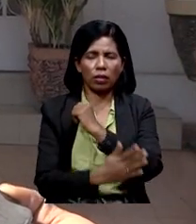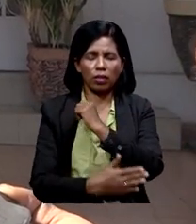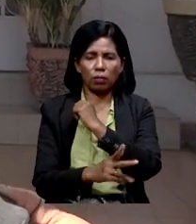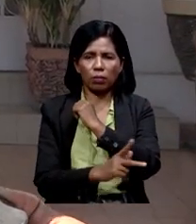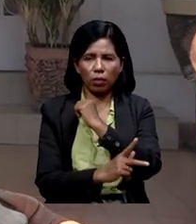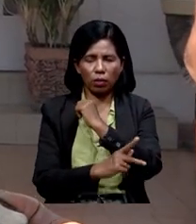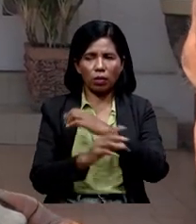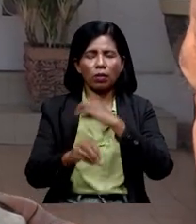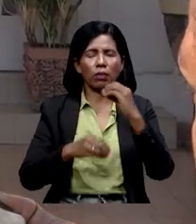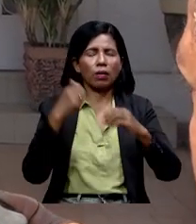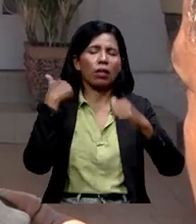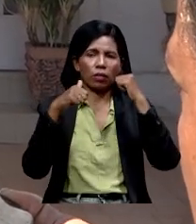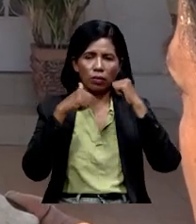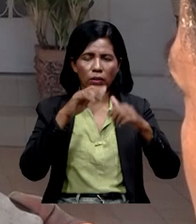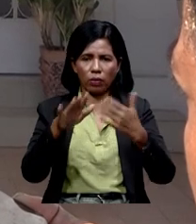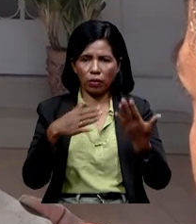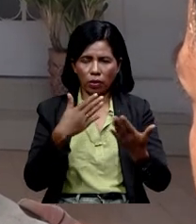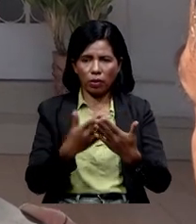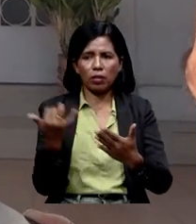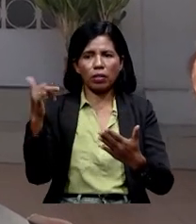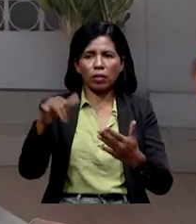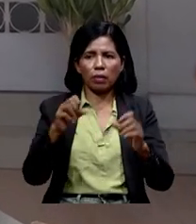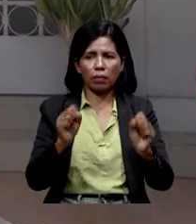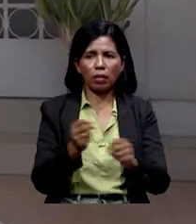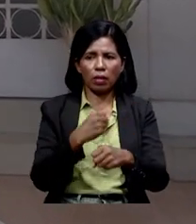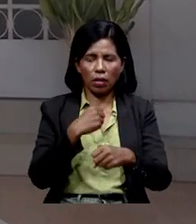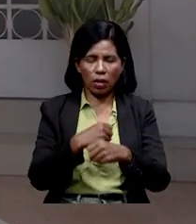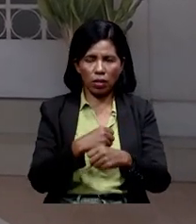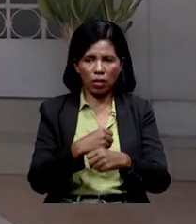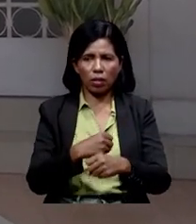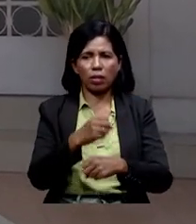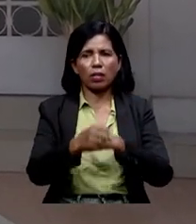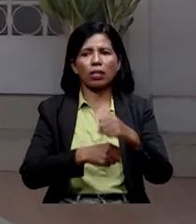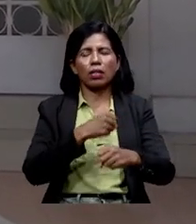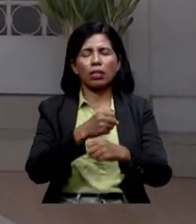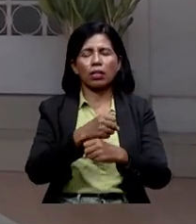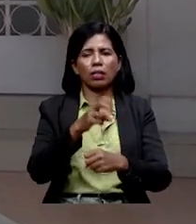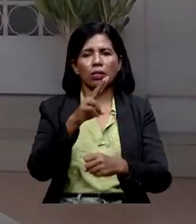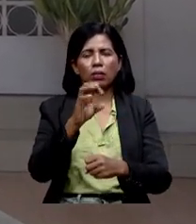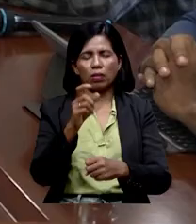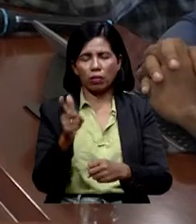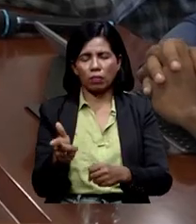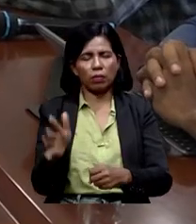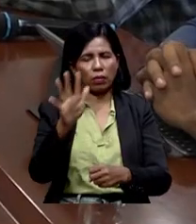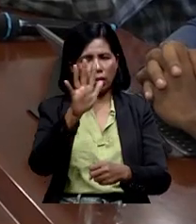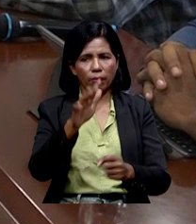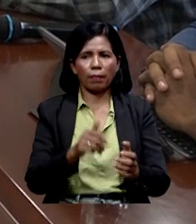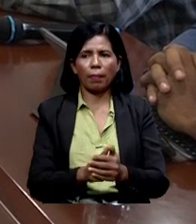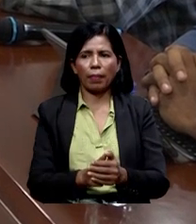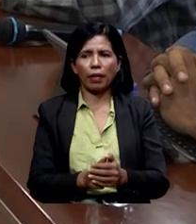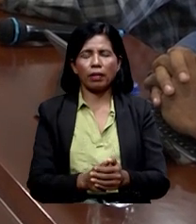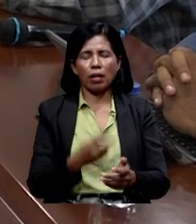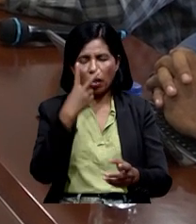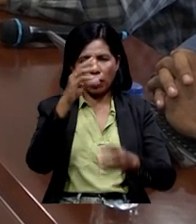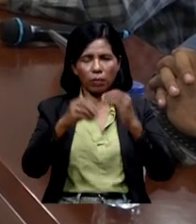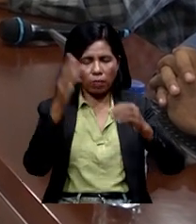Catac, atividade Sirané, Sira Sebele Haita Sebele Halo e Retina em 2025 Ninian. Além de se resolver